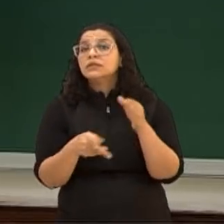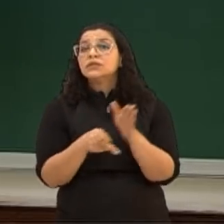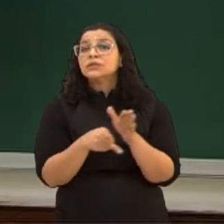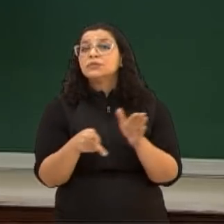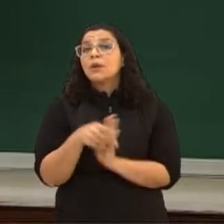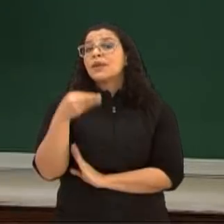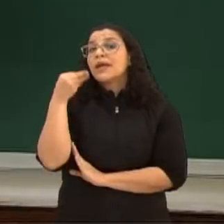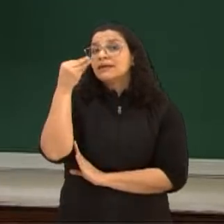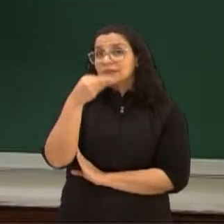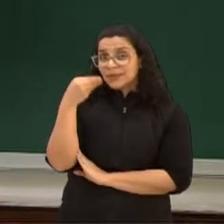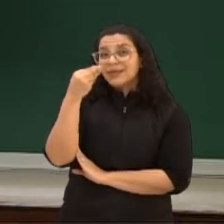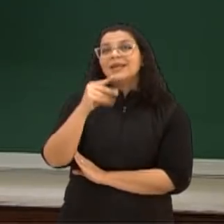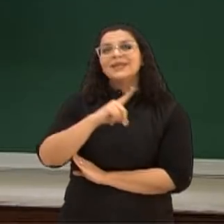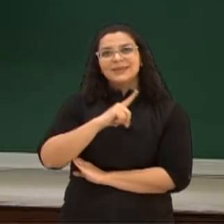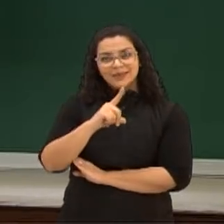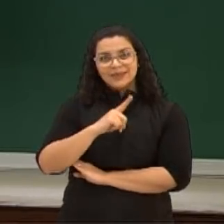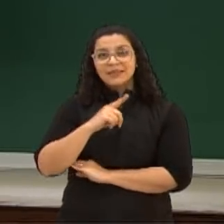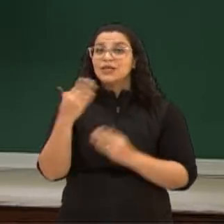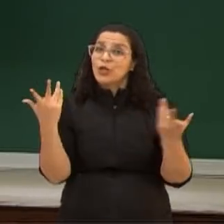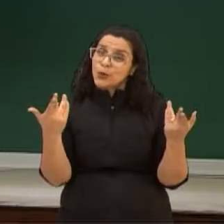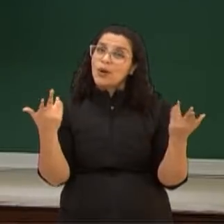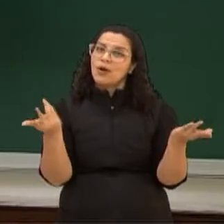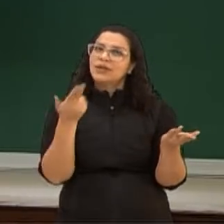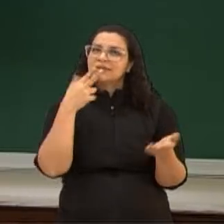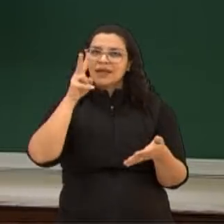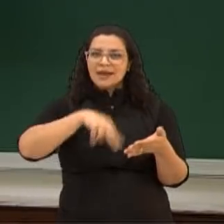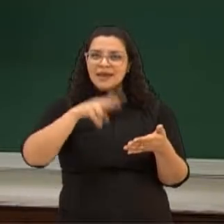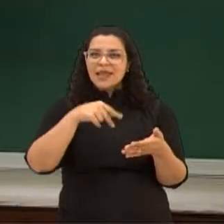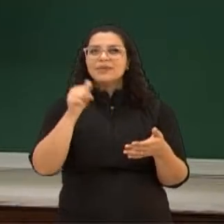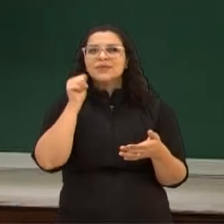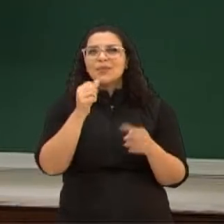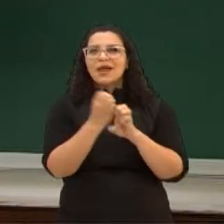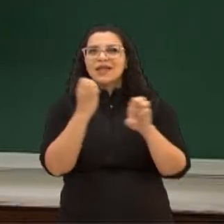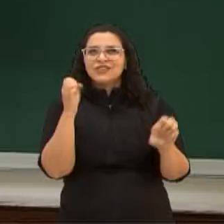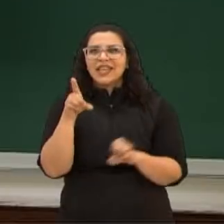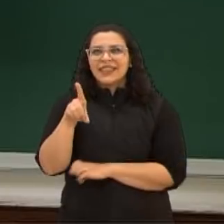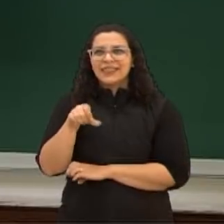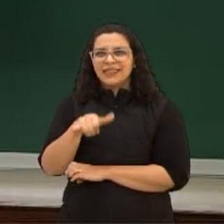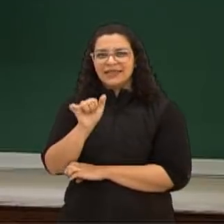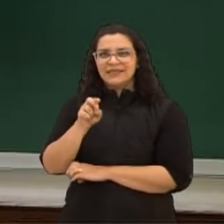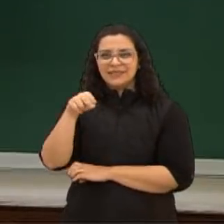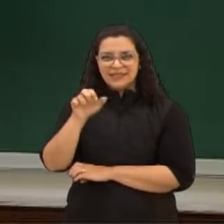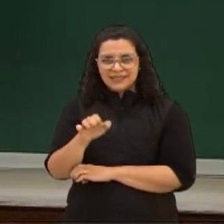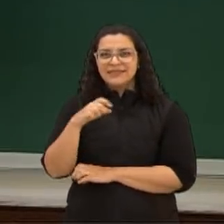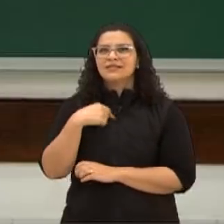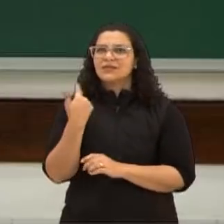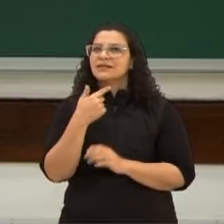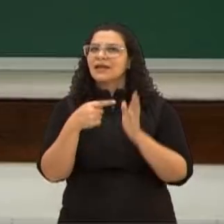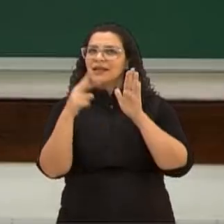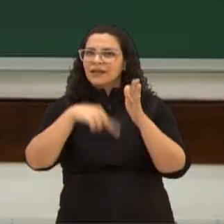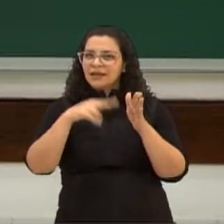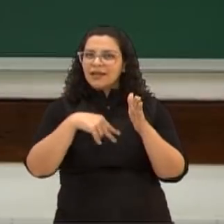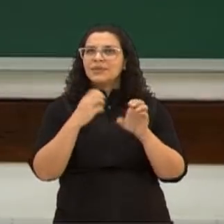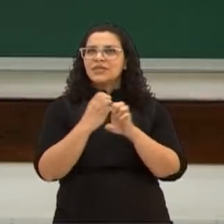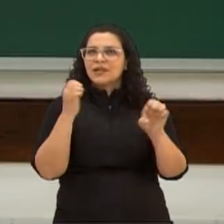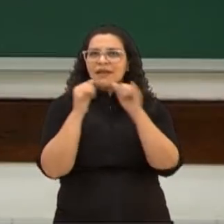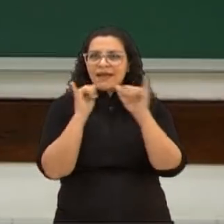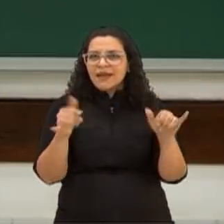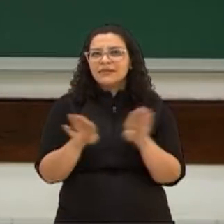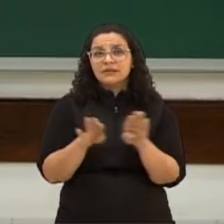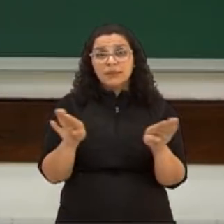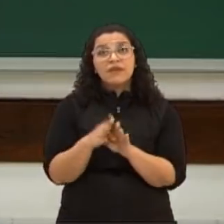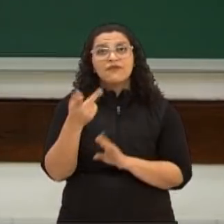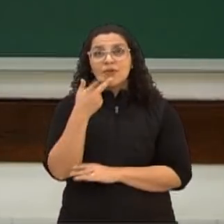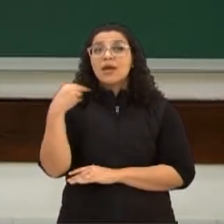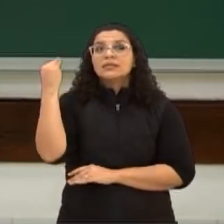em experiências, que foi essa última carta que nós trouxemos para vocês, a carta da Daiane, daquela engenheira eletricista,